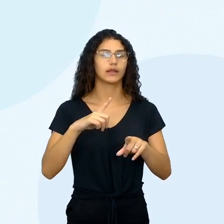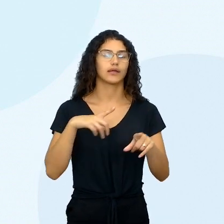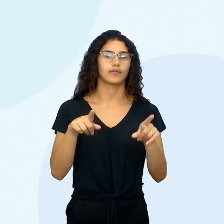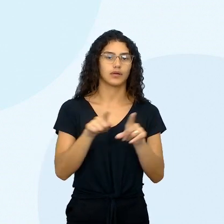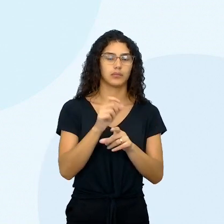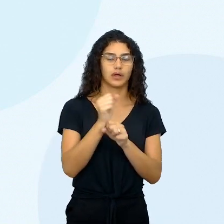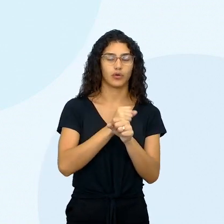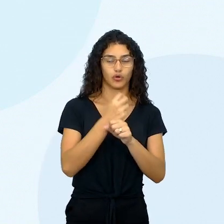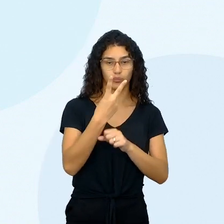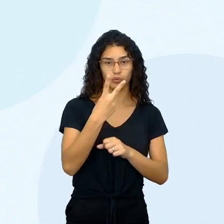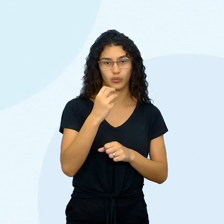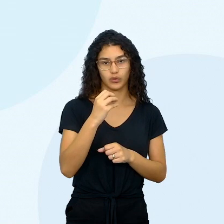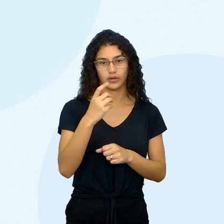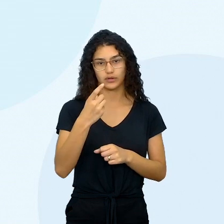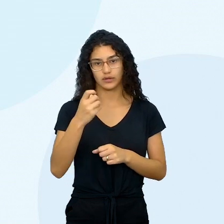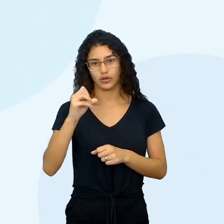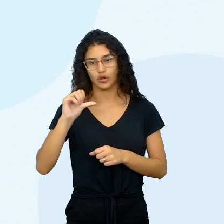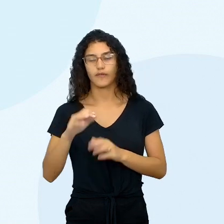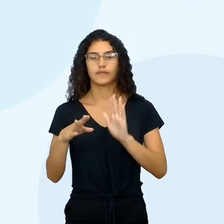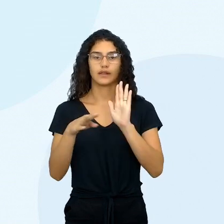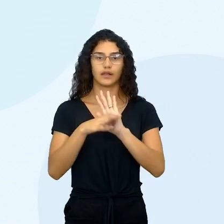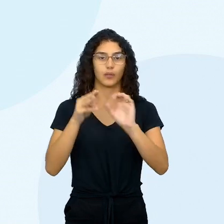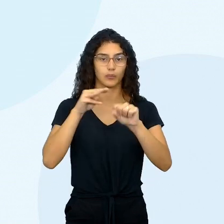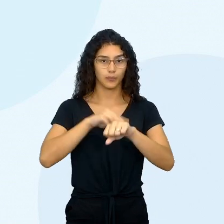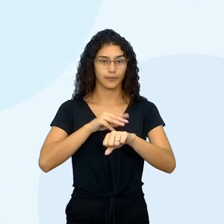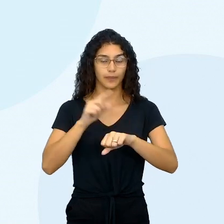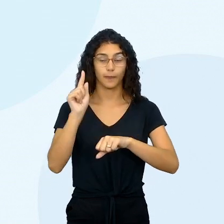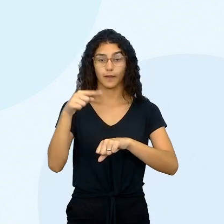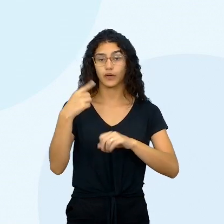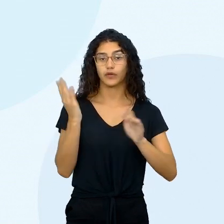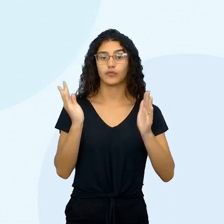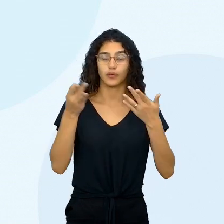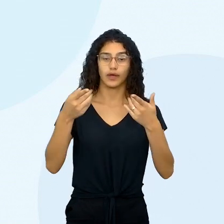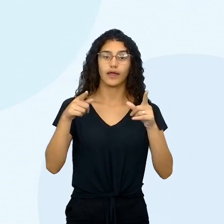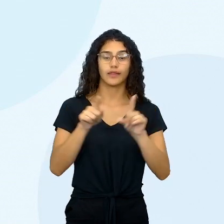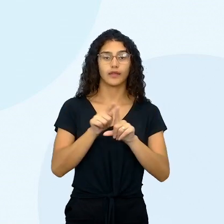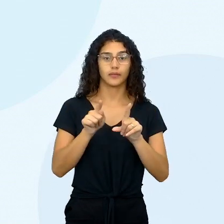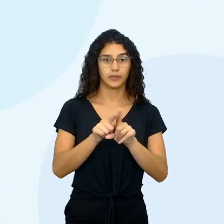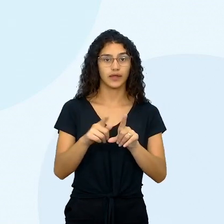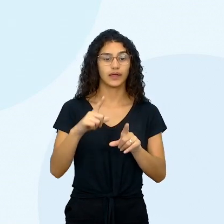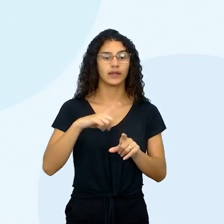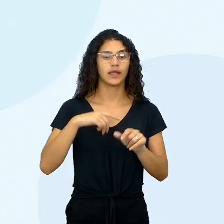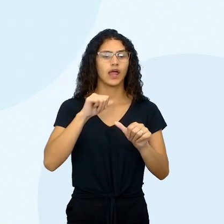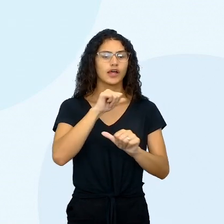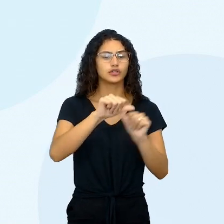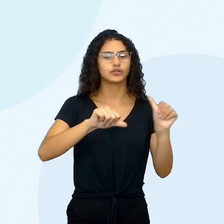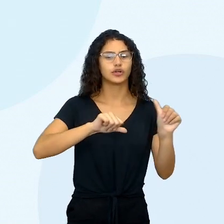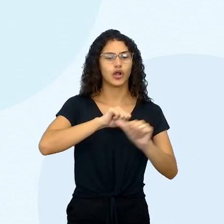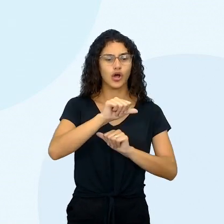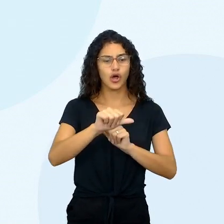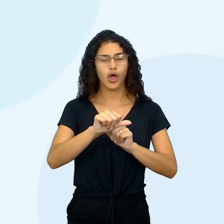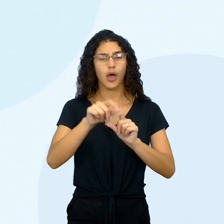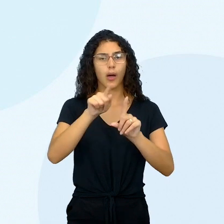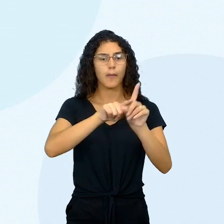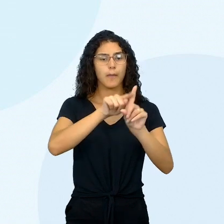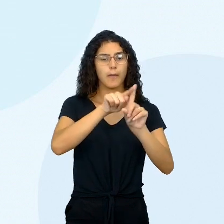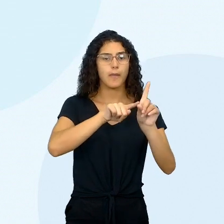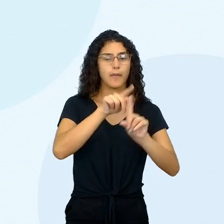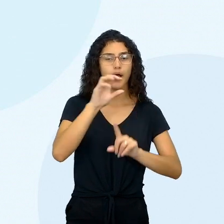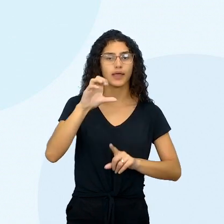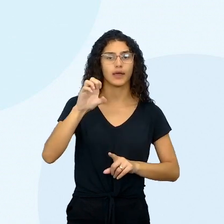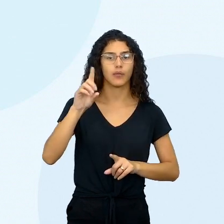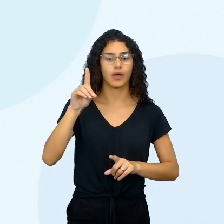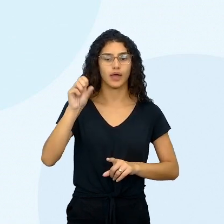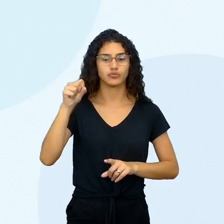desde 2019. Depois, a gente vai focar principalmente sobre as mudanças climáticas com Edson